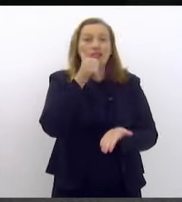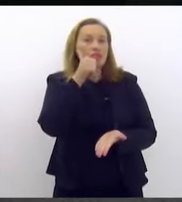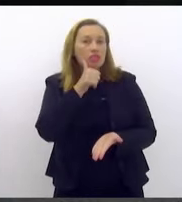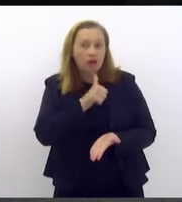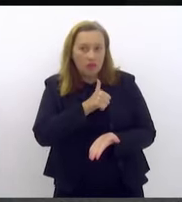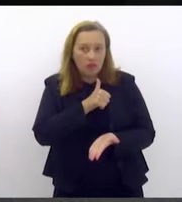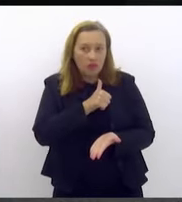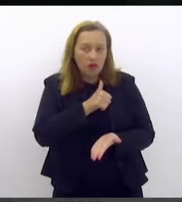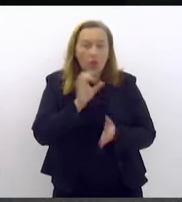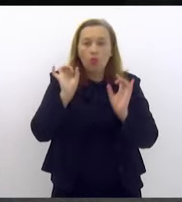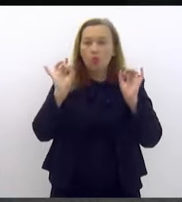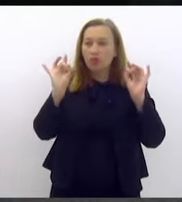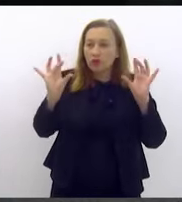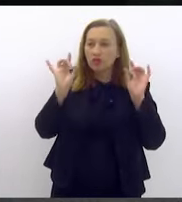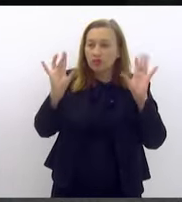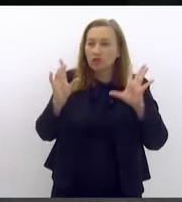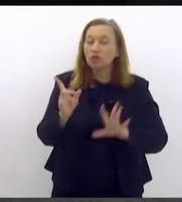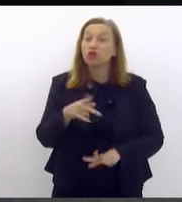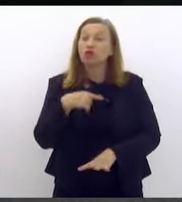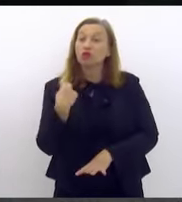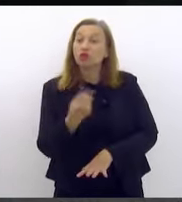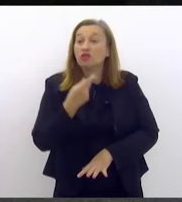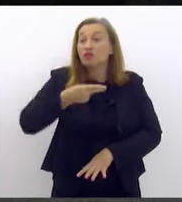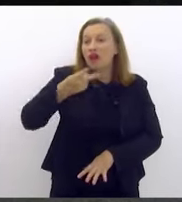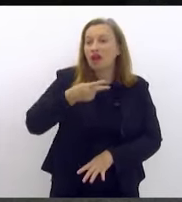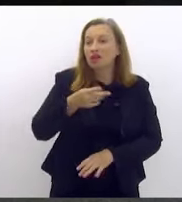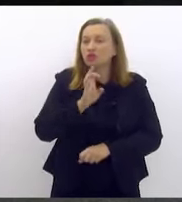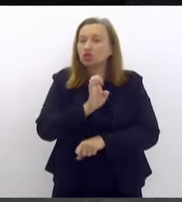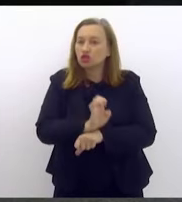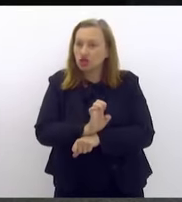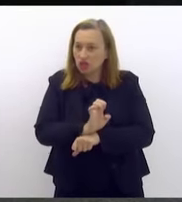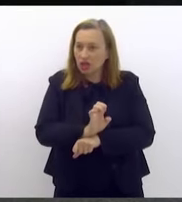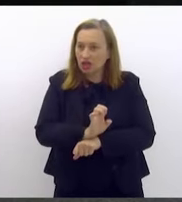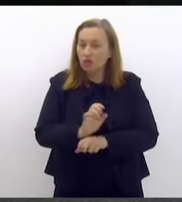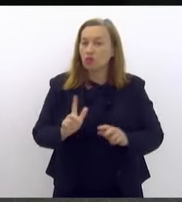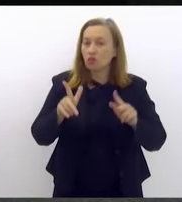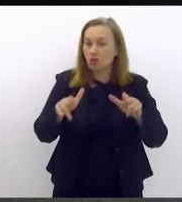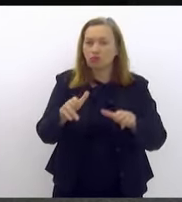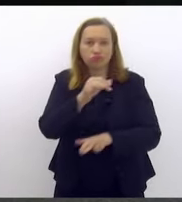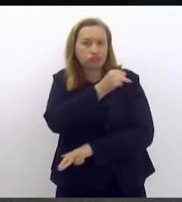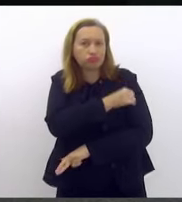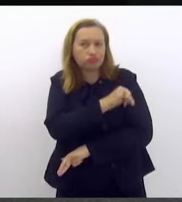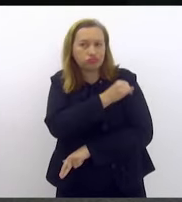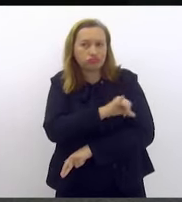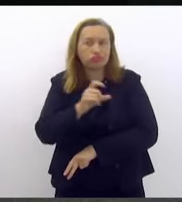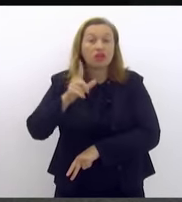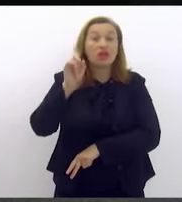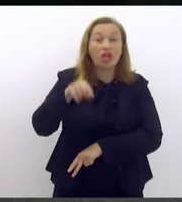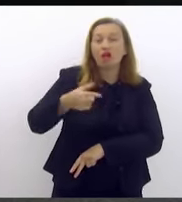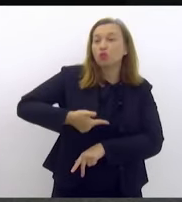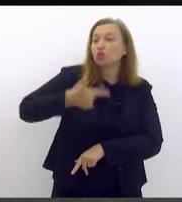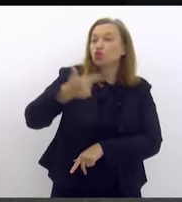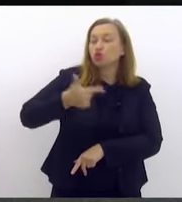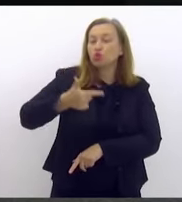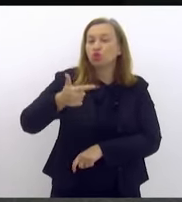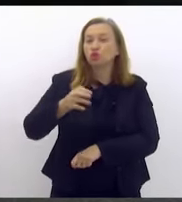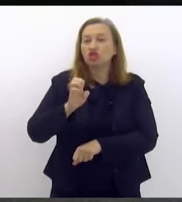Mulher, em especial quando a gente fala de um estado como o Rio de Janeiro, que é o segundo